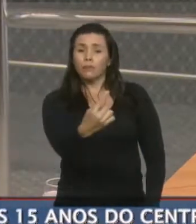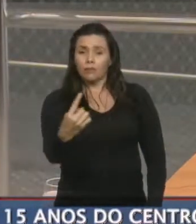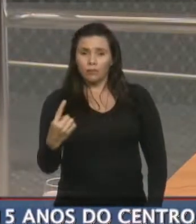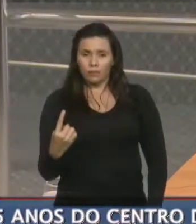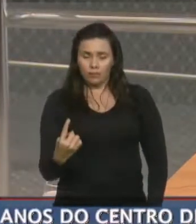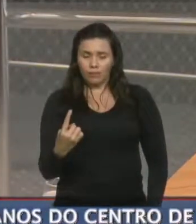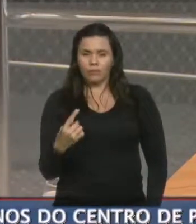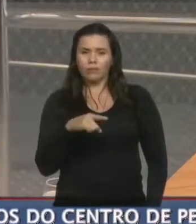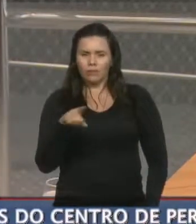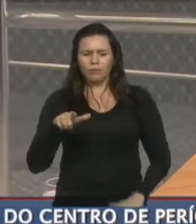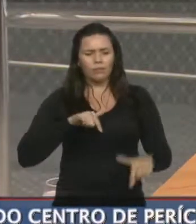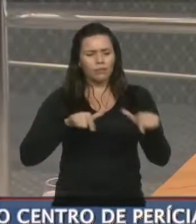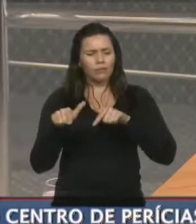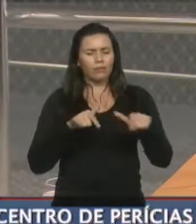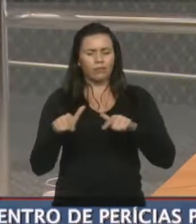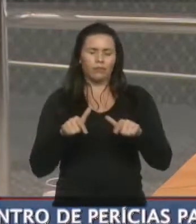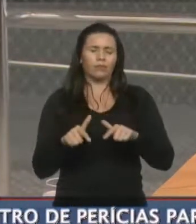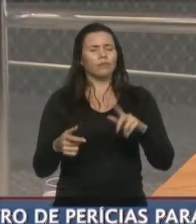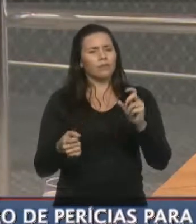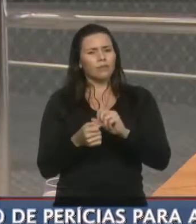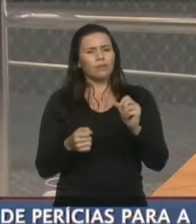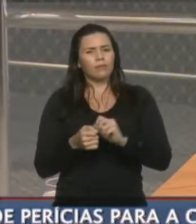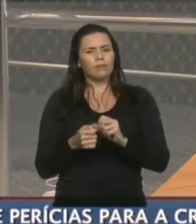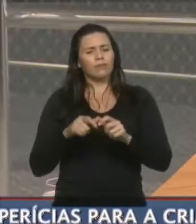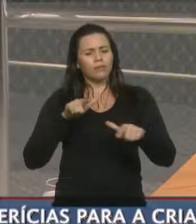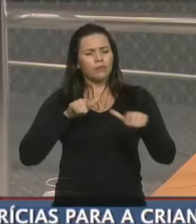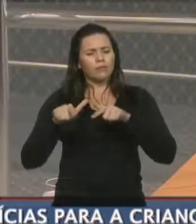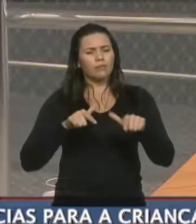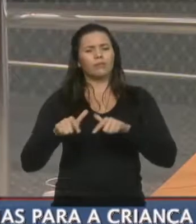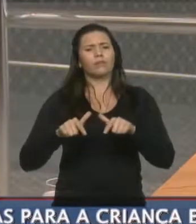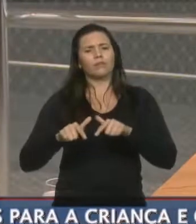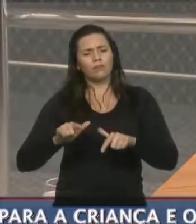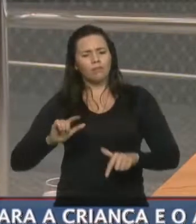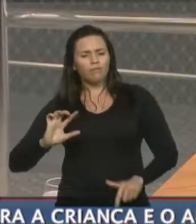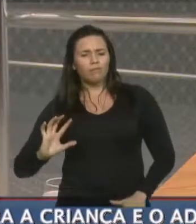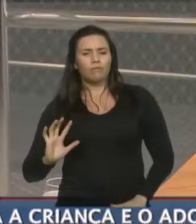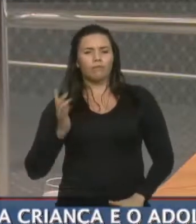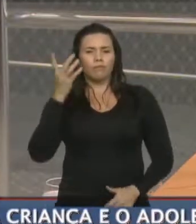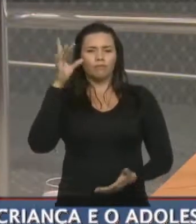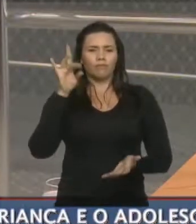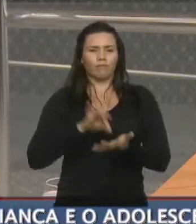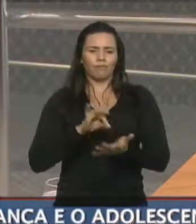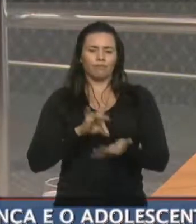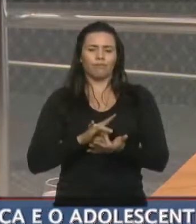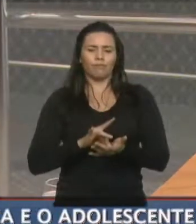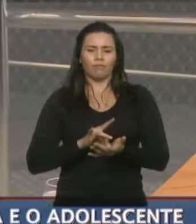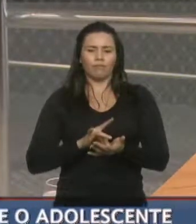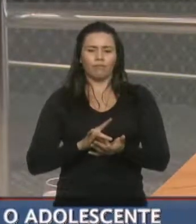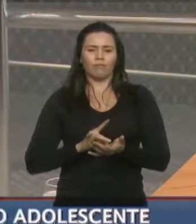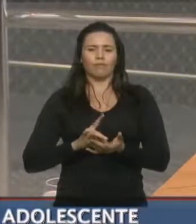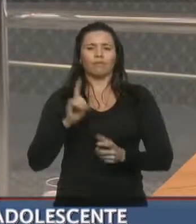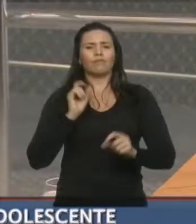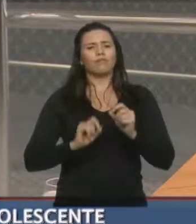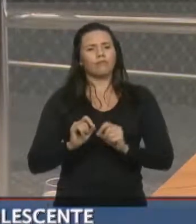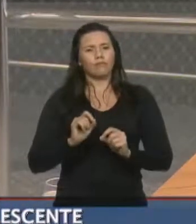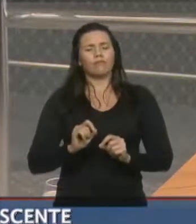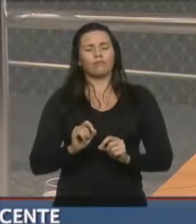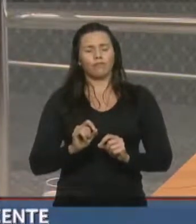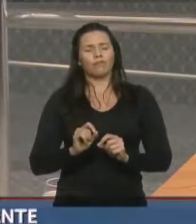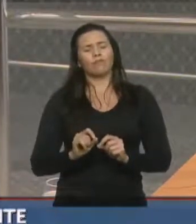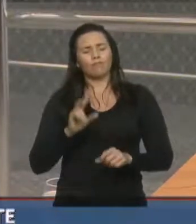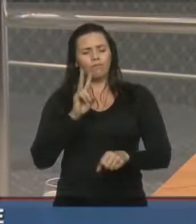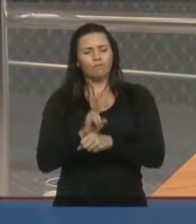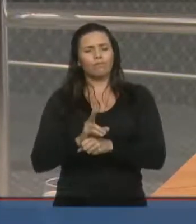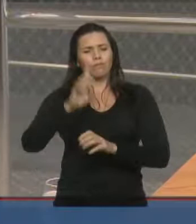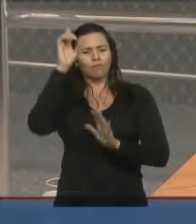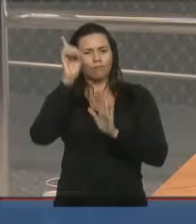fazem acontecer esse movimento importante de consolidação da dignidade